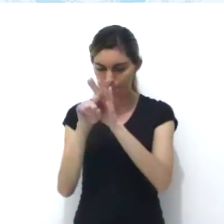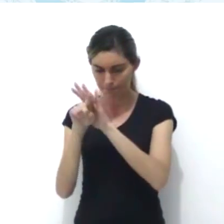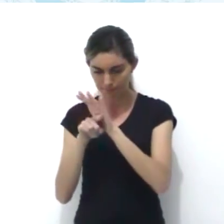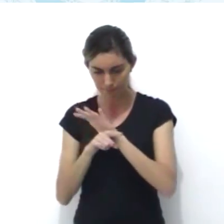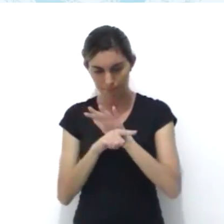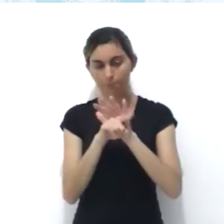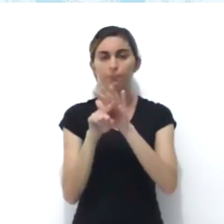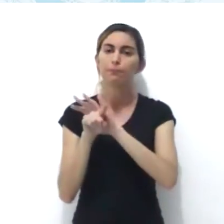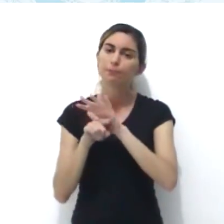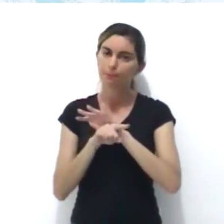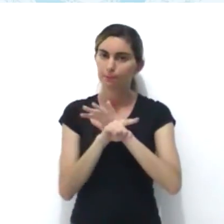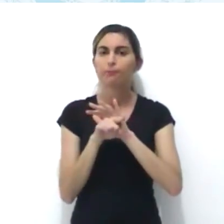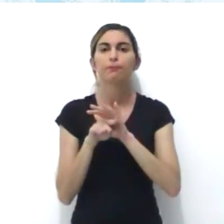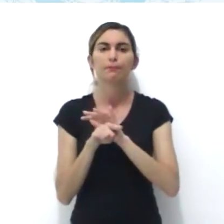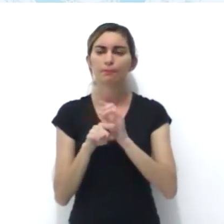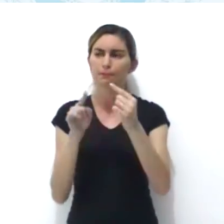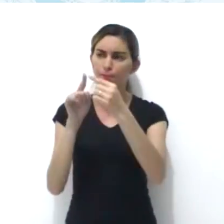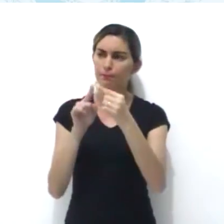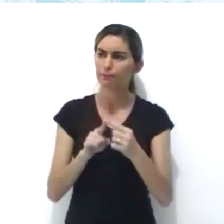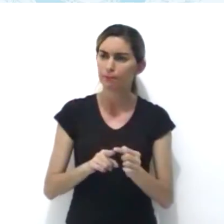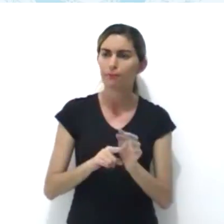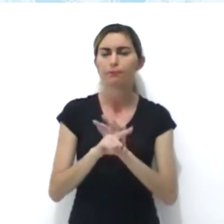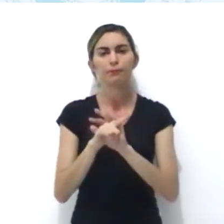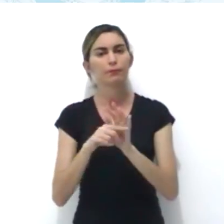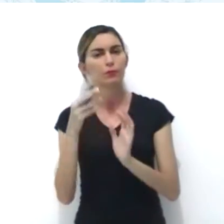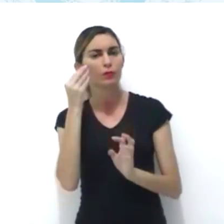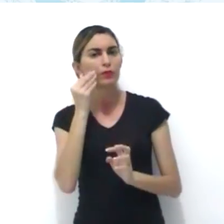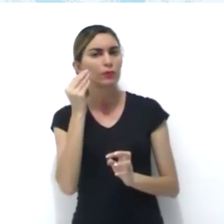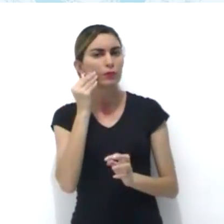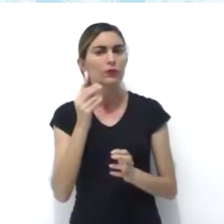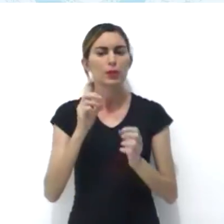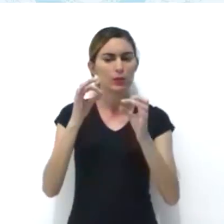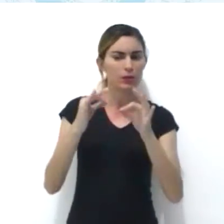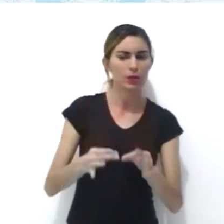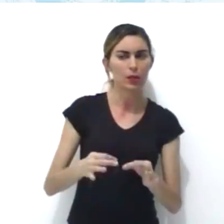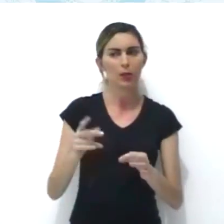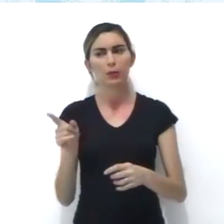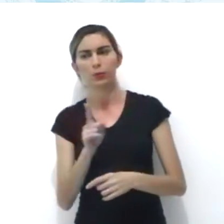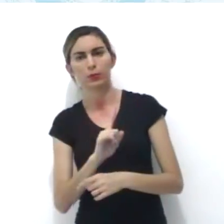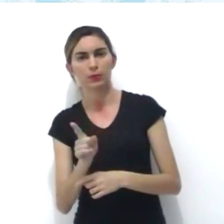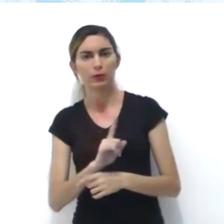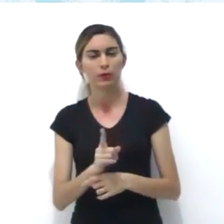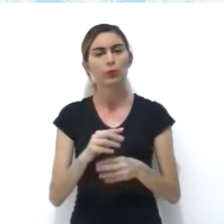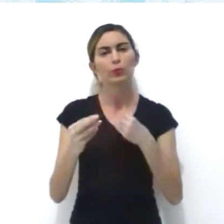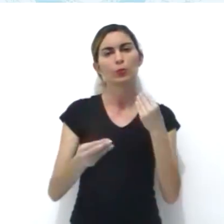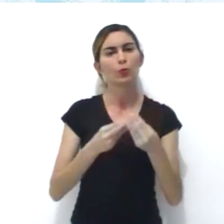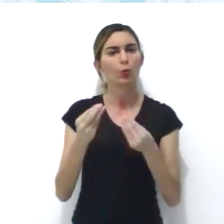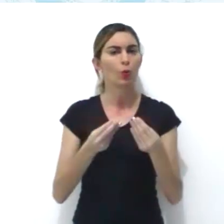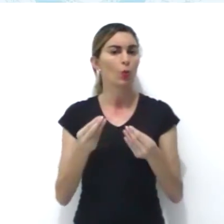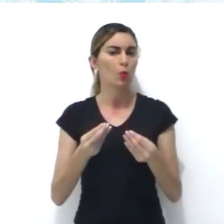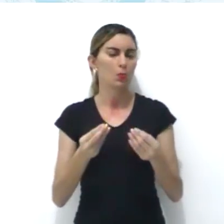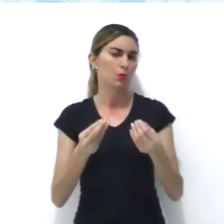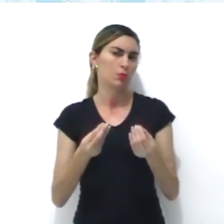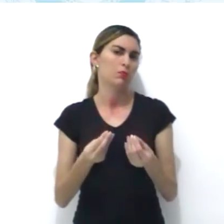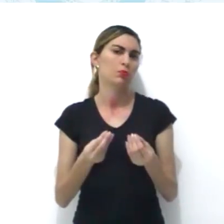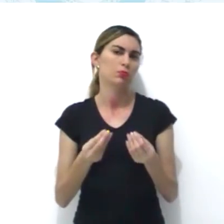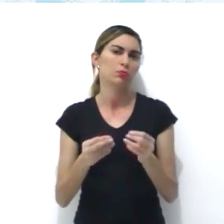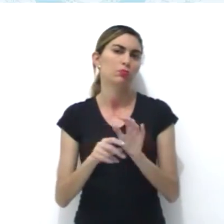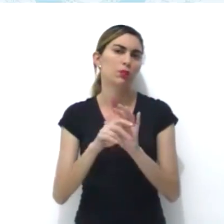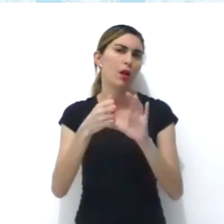a analisá-los, né? Confrontar dados, ver se deu certo, se não deu, em